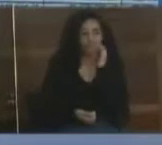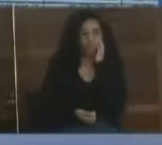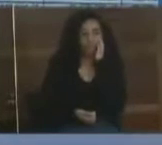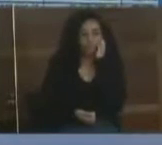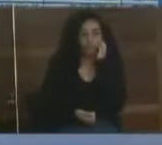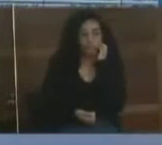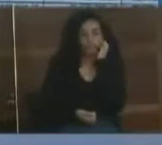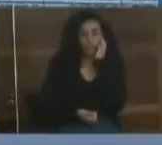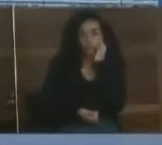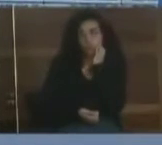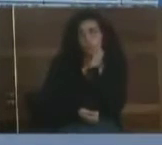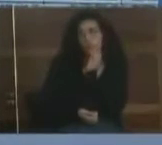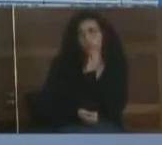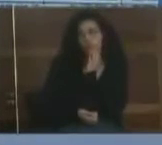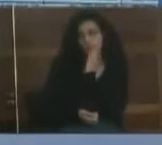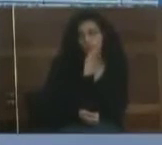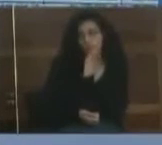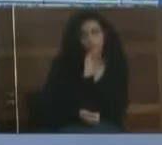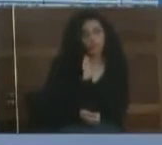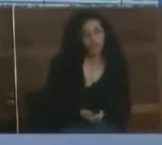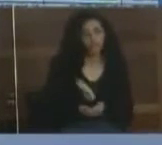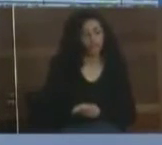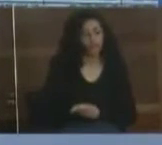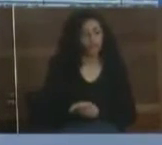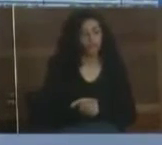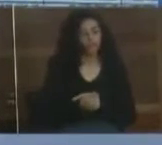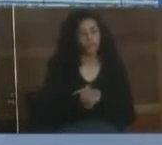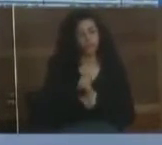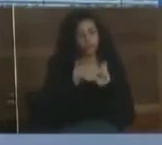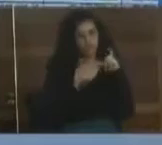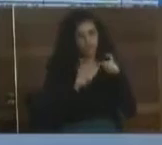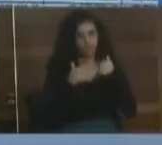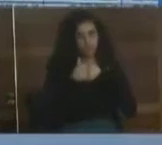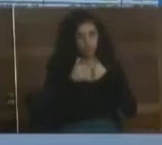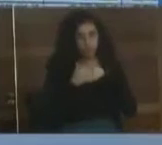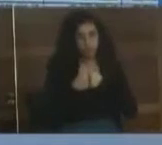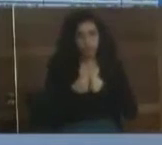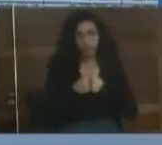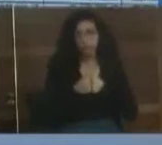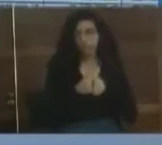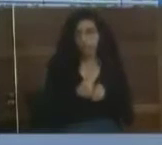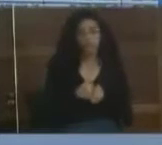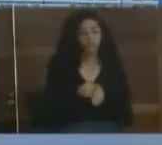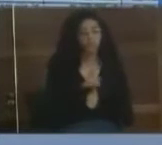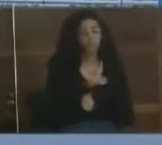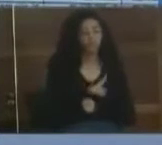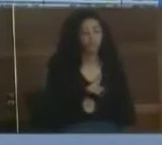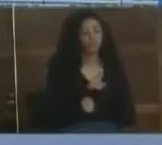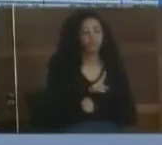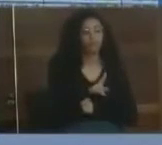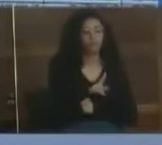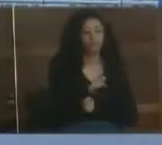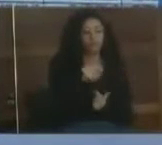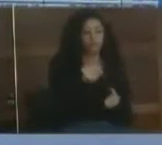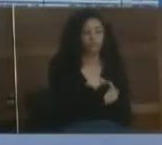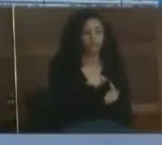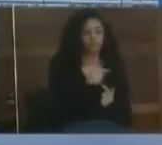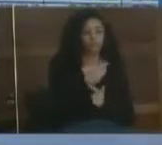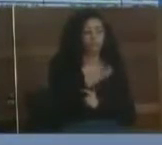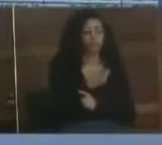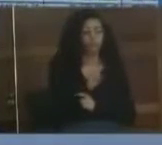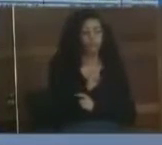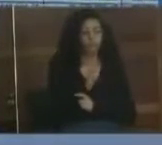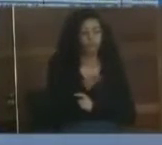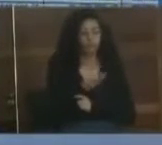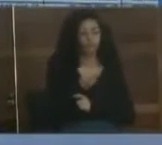927 mil reais as passagens e despesas de locomoção despesa orçada atualizada de 4 milhões